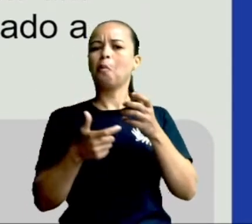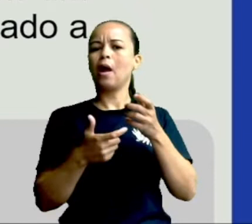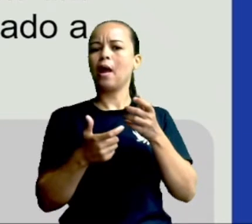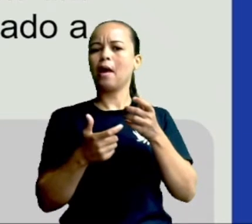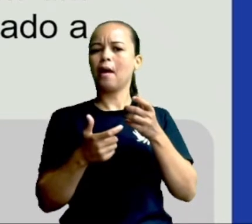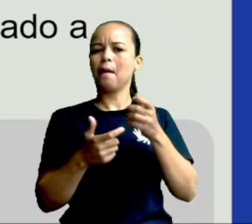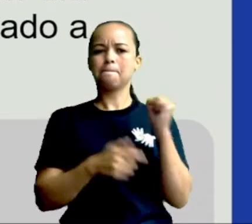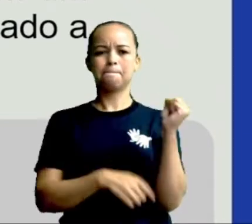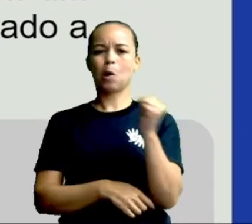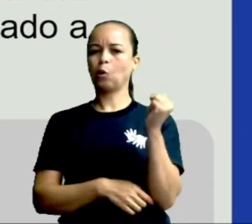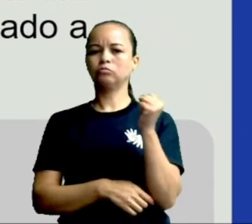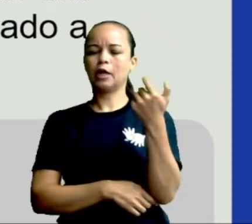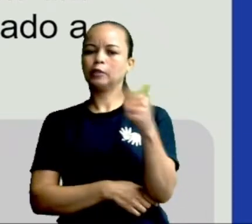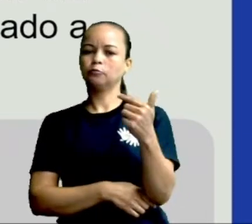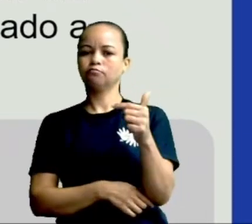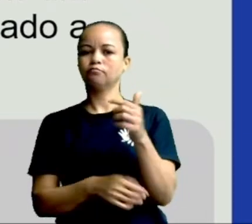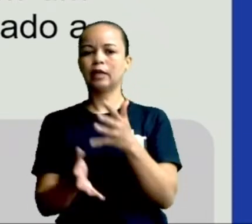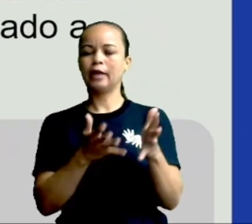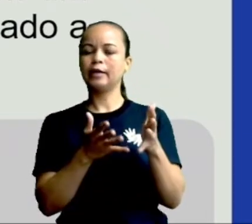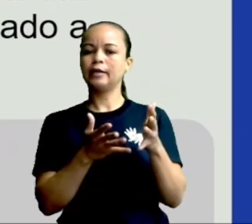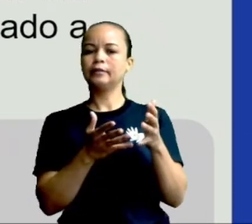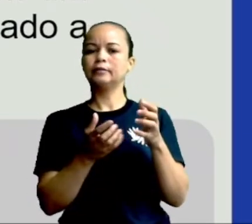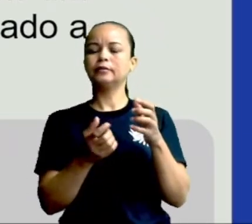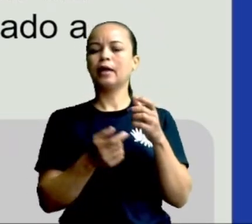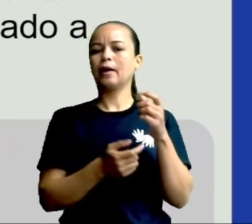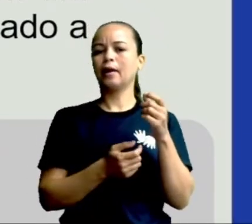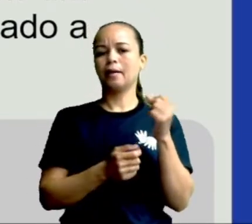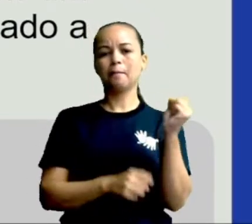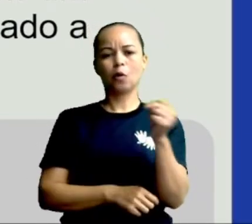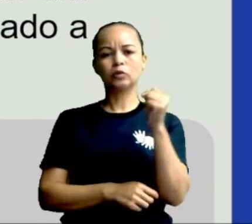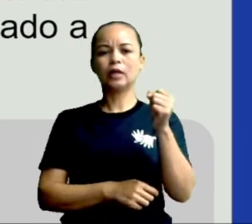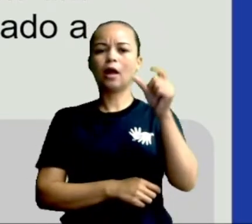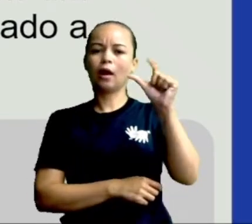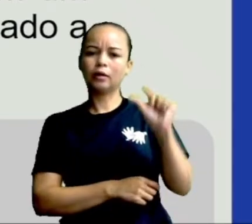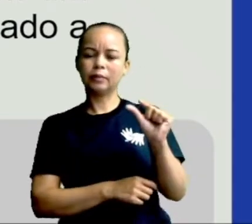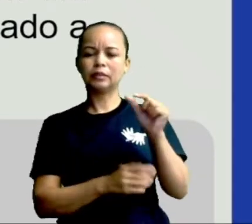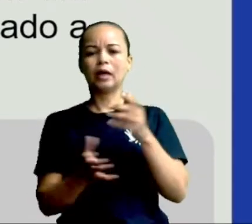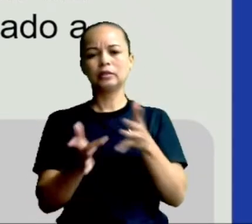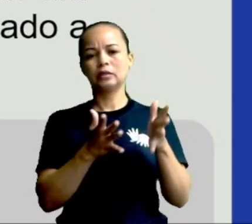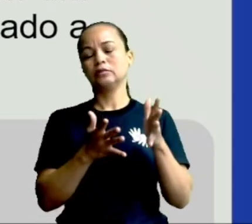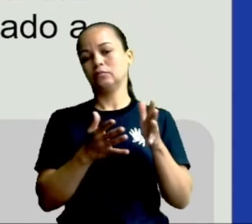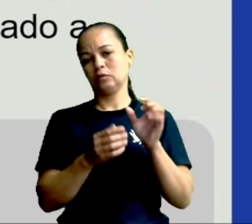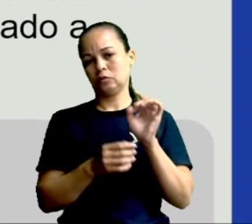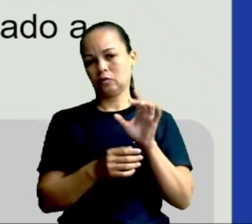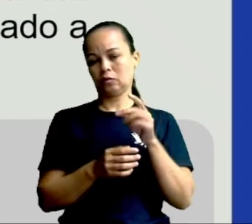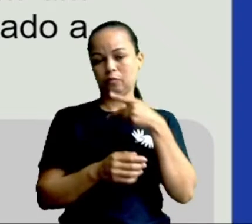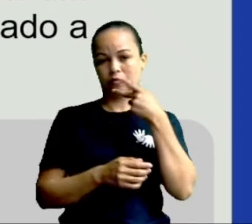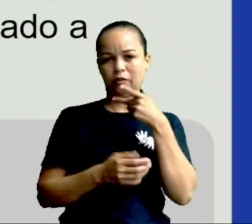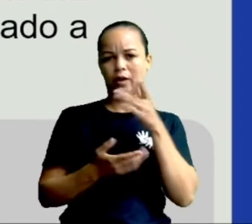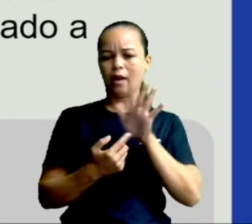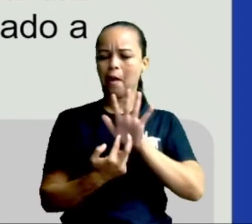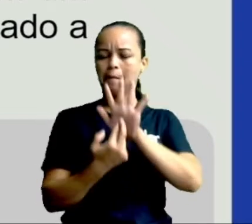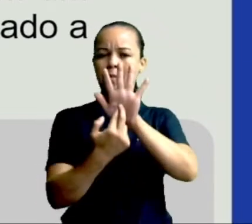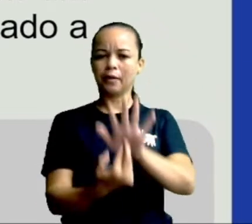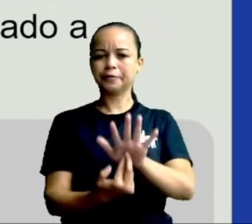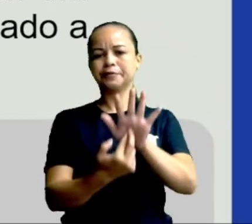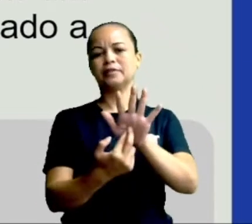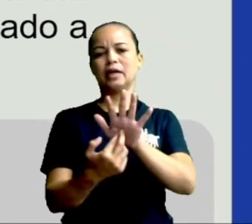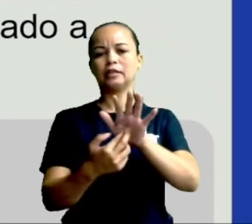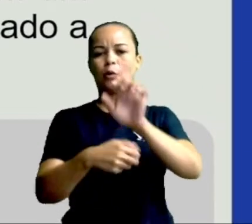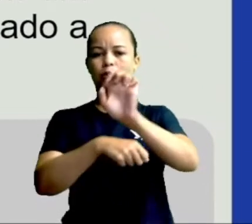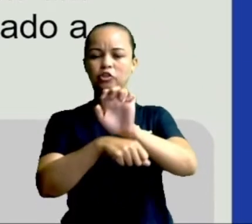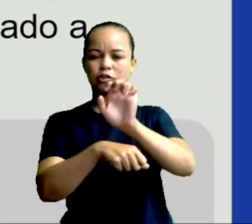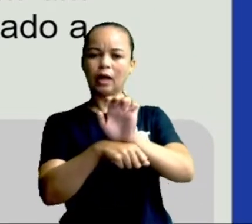né então tem poderes limitados e muitas vezes Apenas simbólicos como eu falei representa o